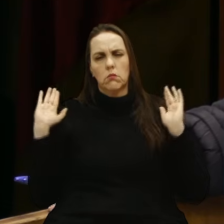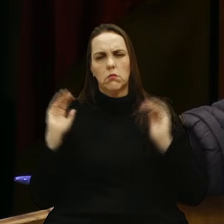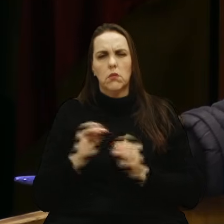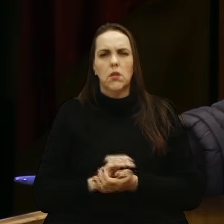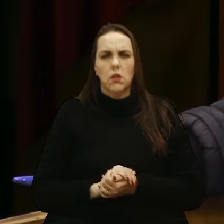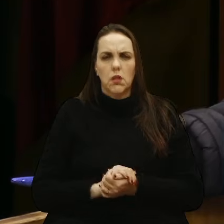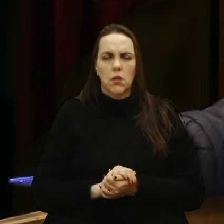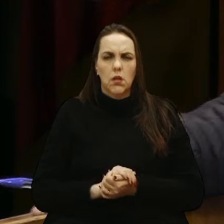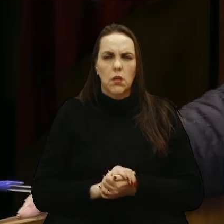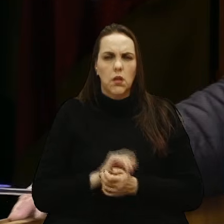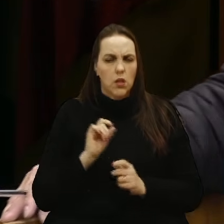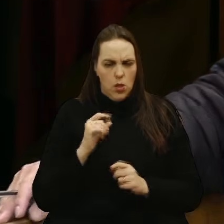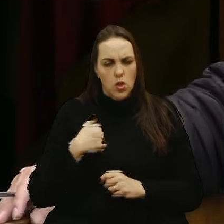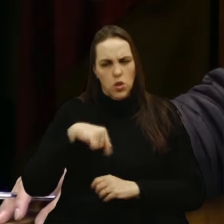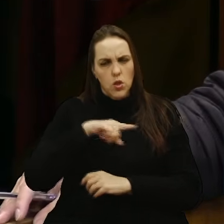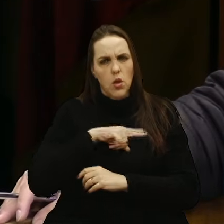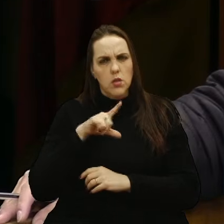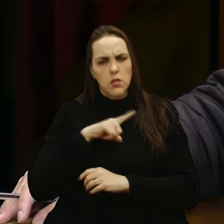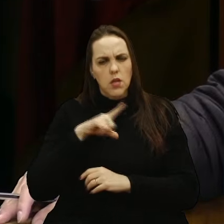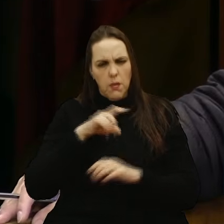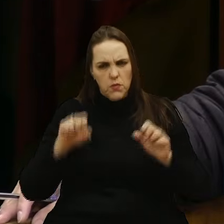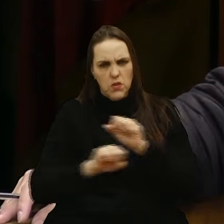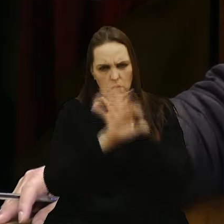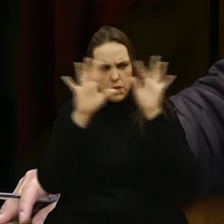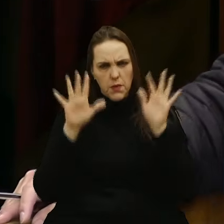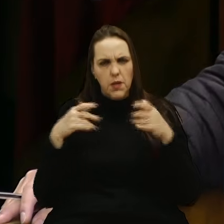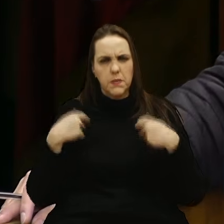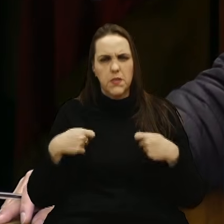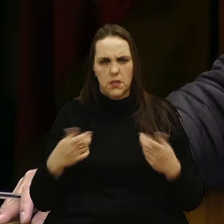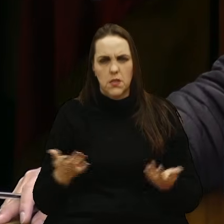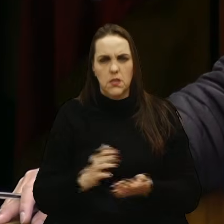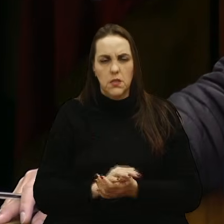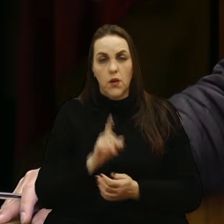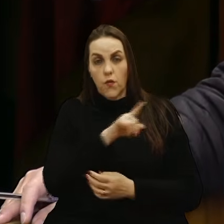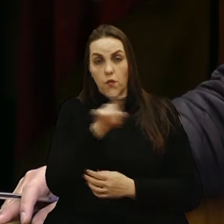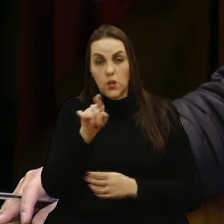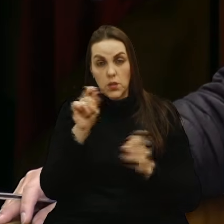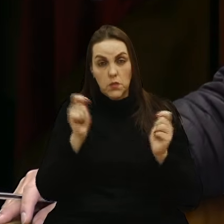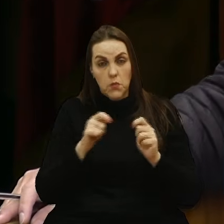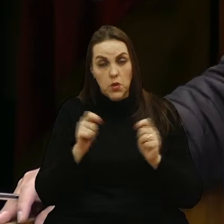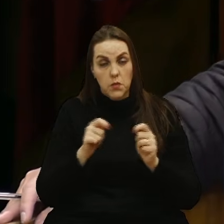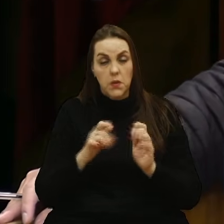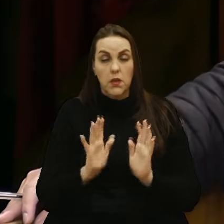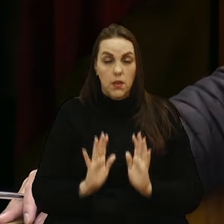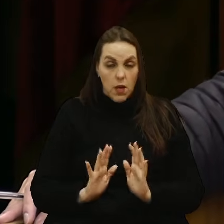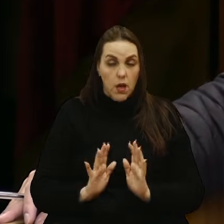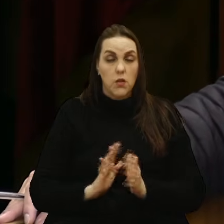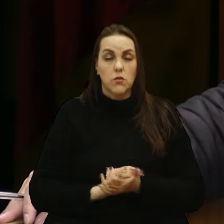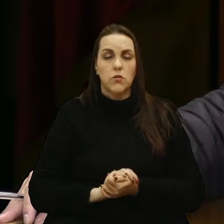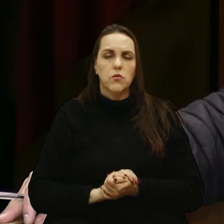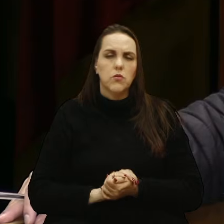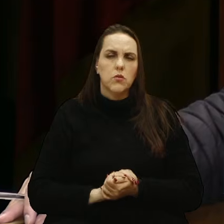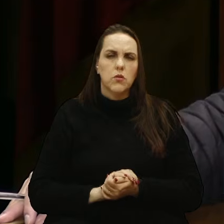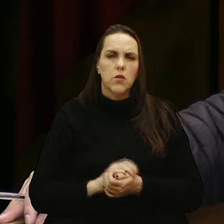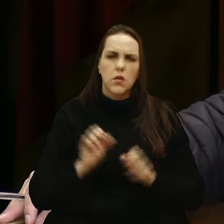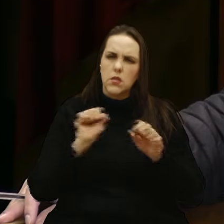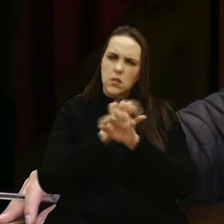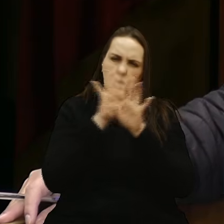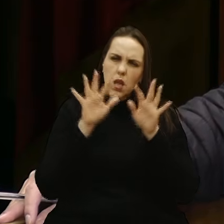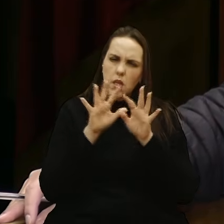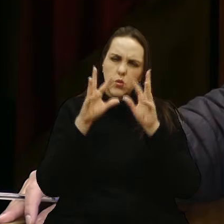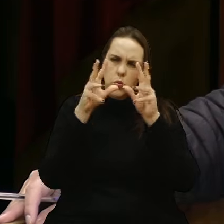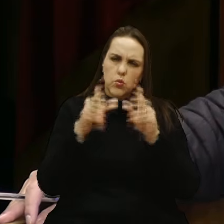que nós tenhamos a transparência e que vocês possam aqui, dentro do possível, das possibilidades, poder esclarecer a